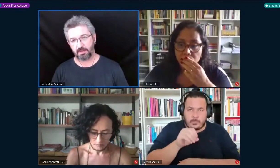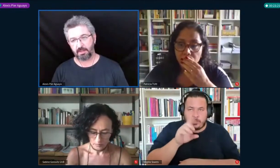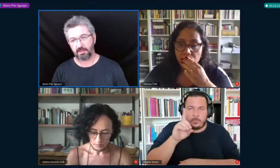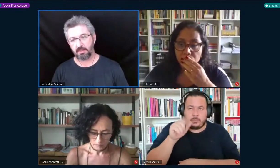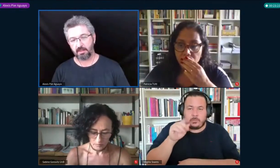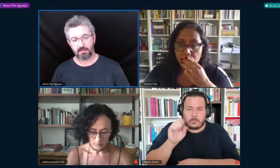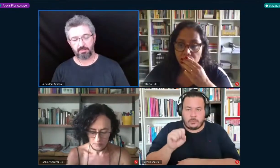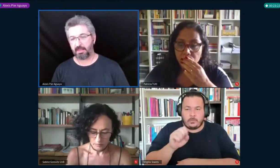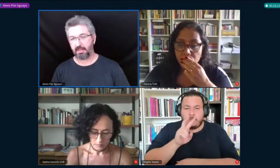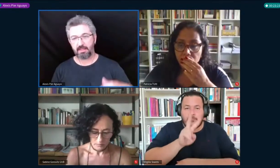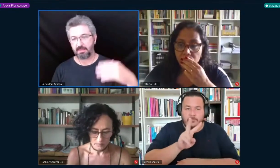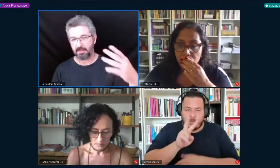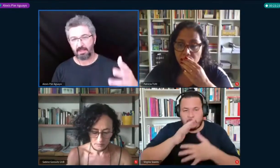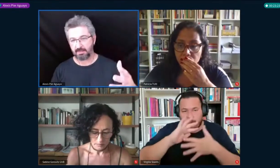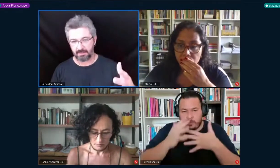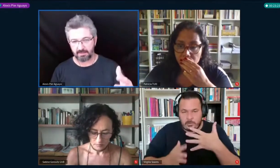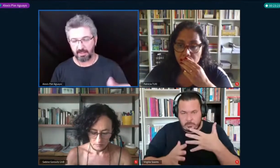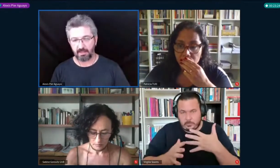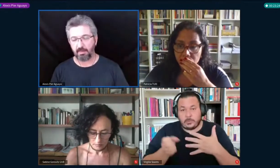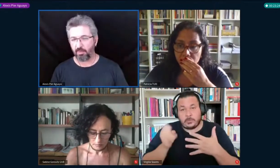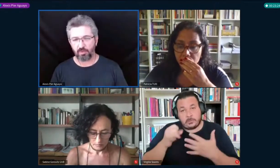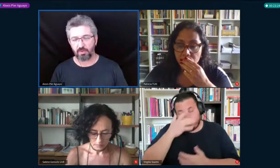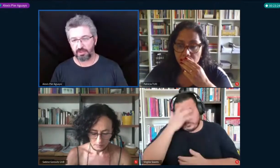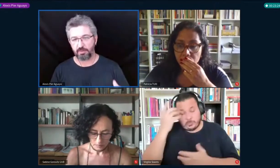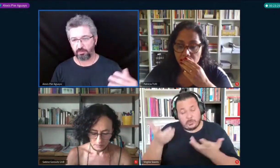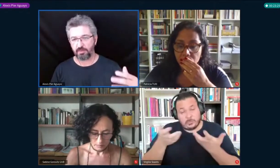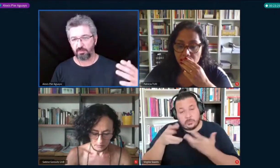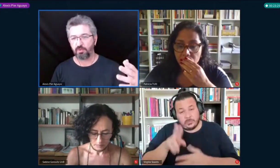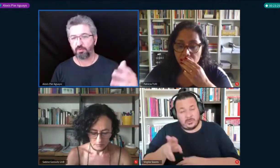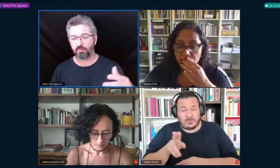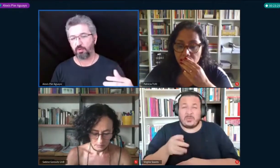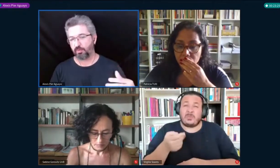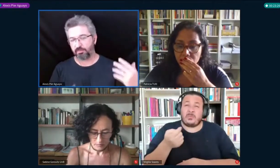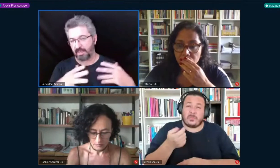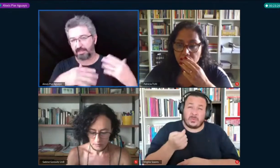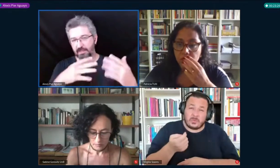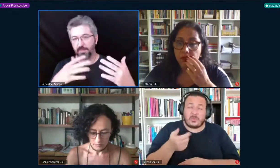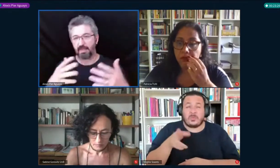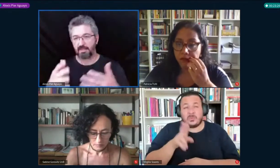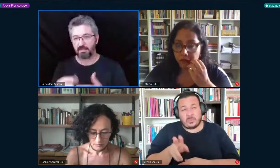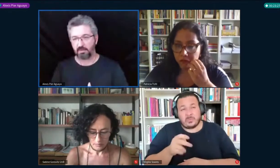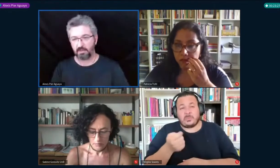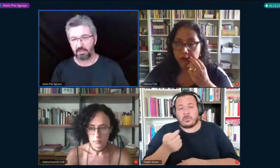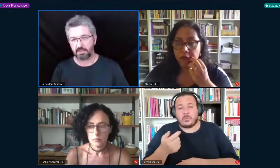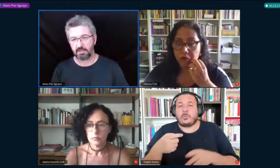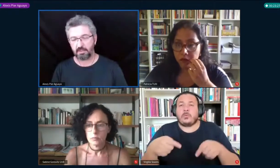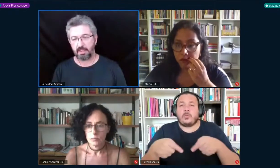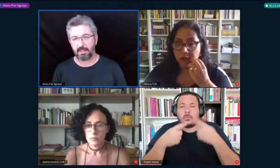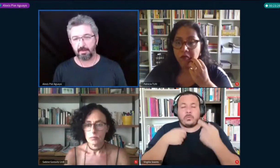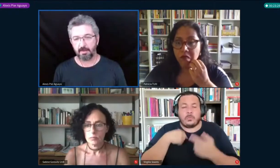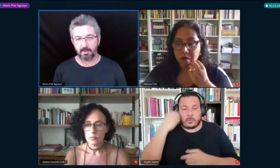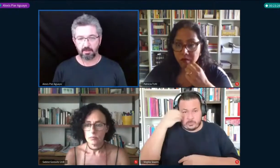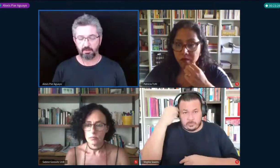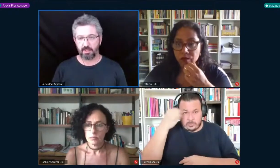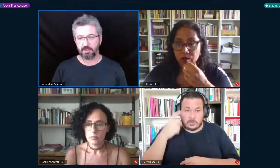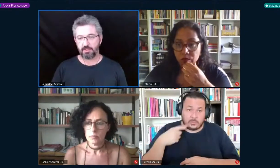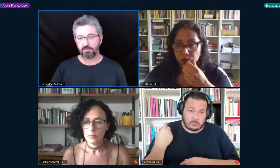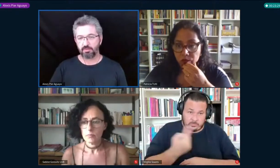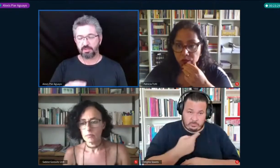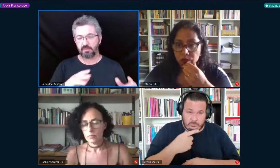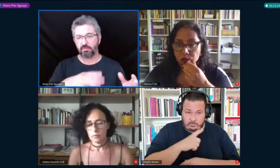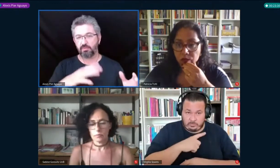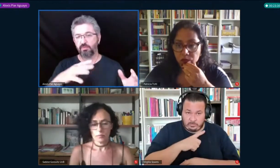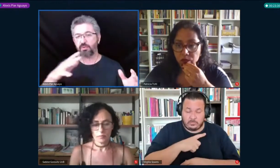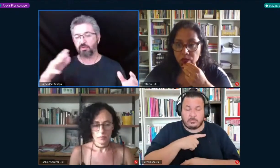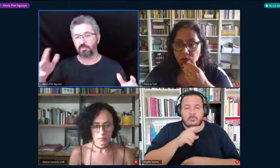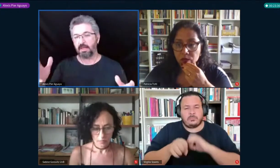VLibras, né? Para quem quiser acessar, ele é pouco, a gente usa muito pouco, dada a experiência toda que a gente tem. O que a